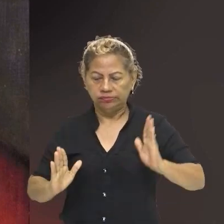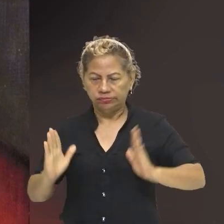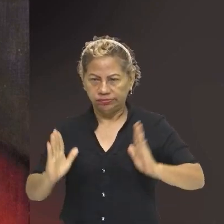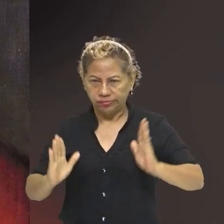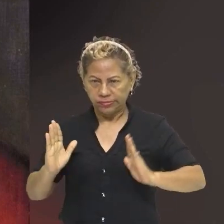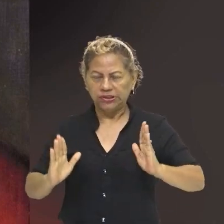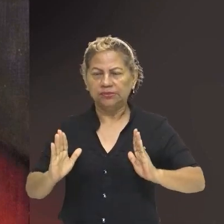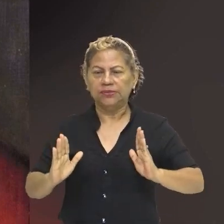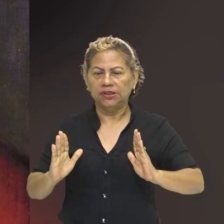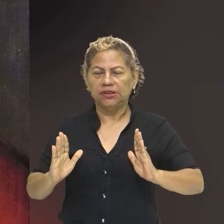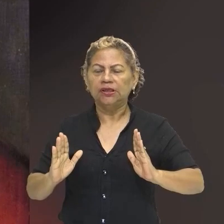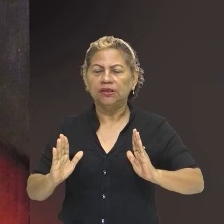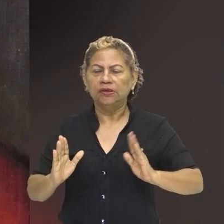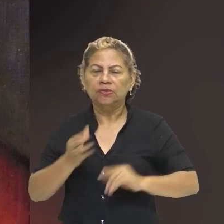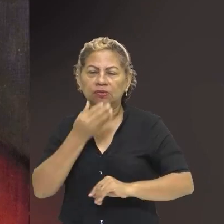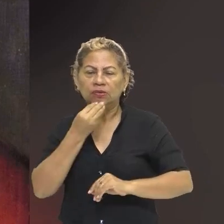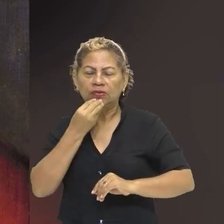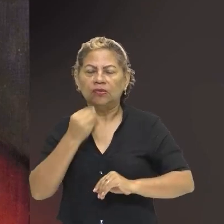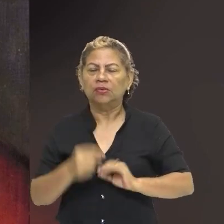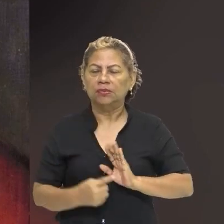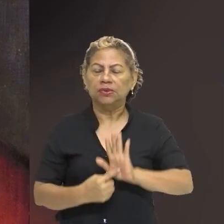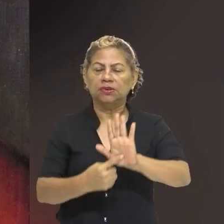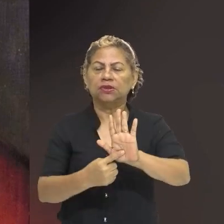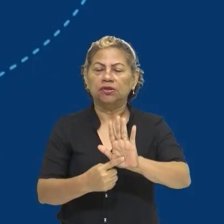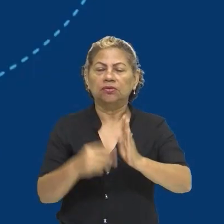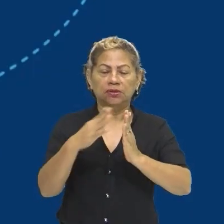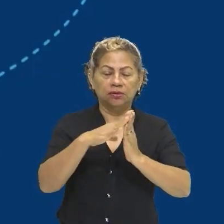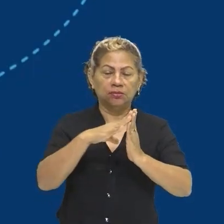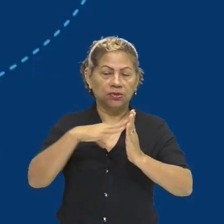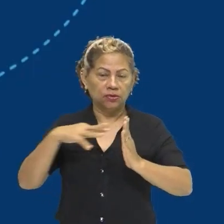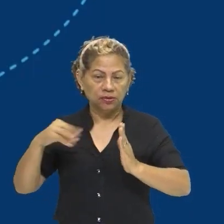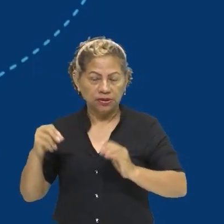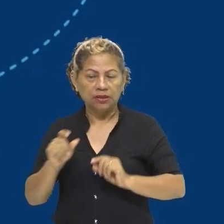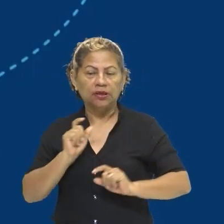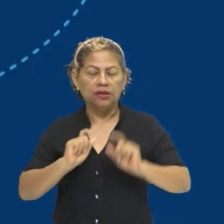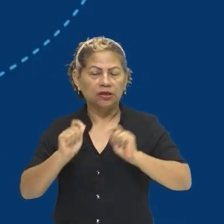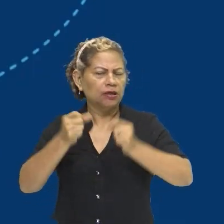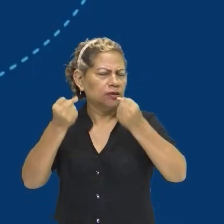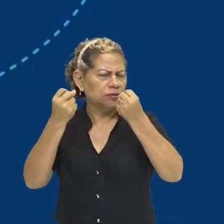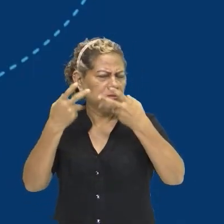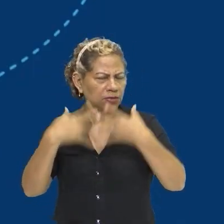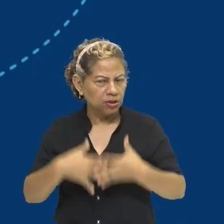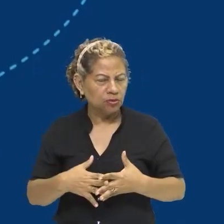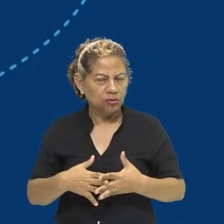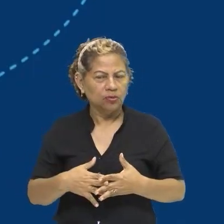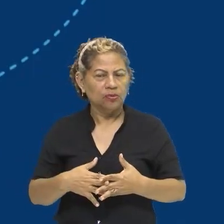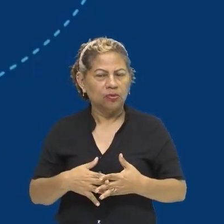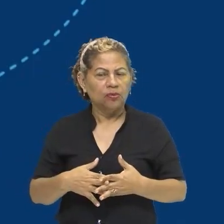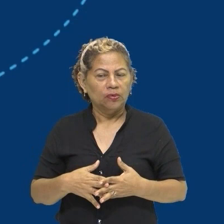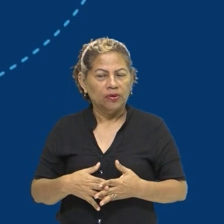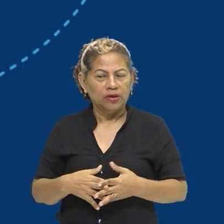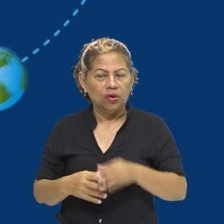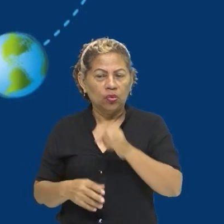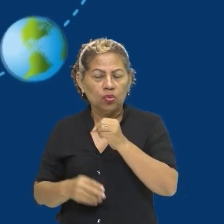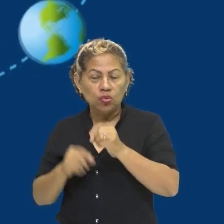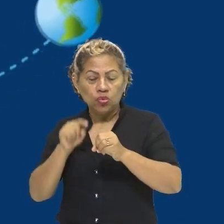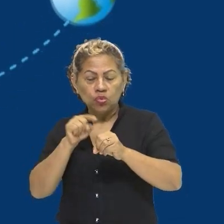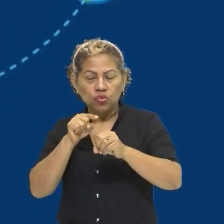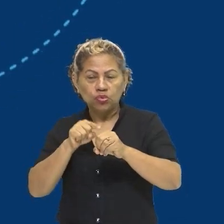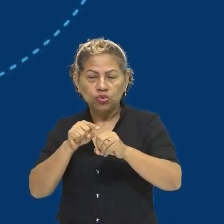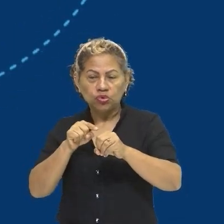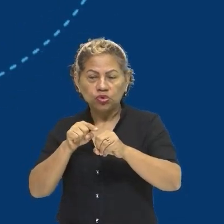1473-1543, apresentou um modelo heliocêntrico, em que o Sol estava no centro do universo e os